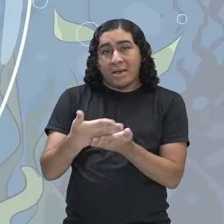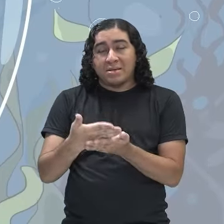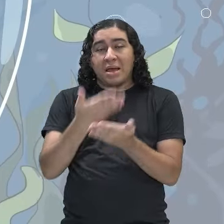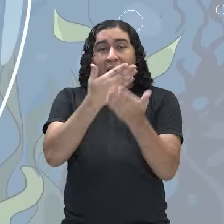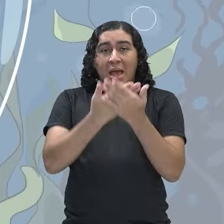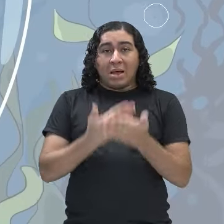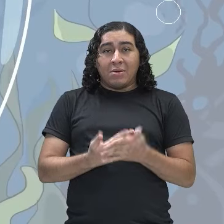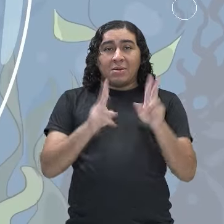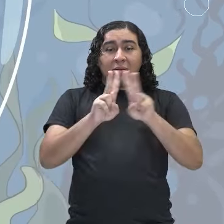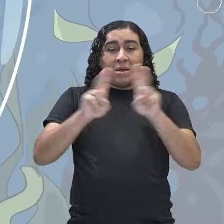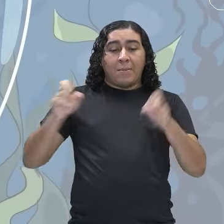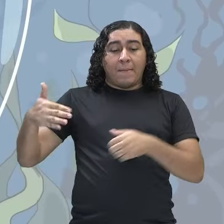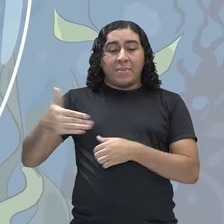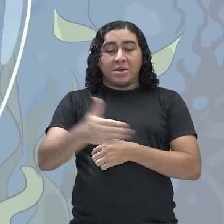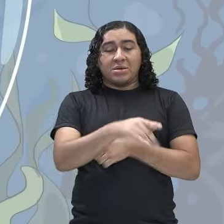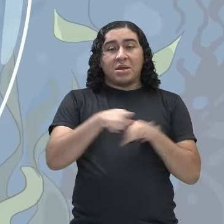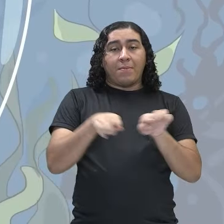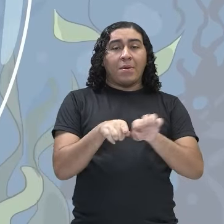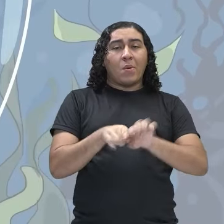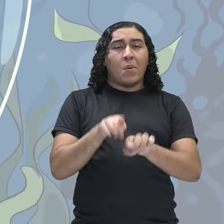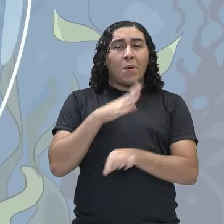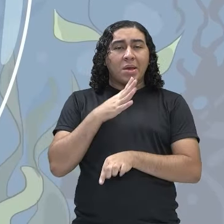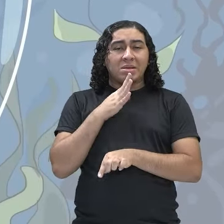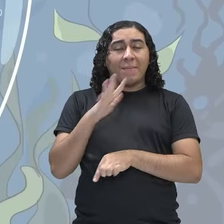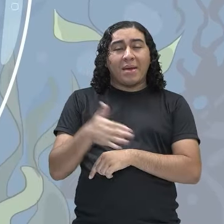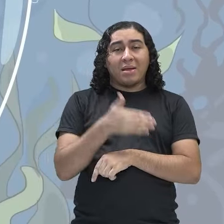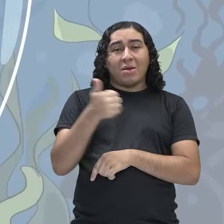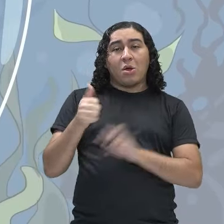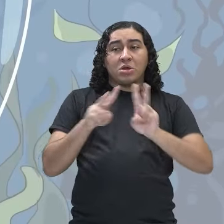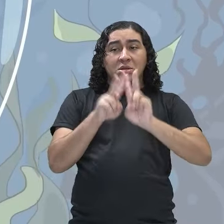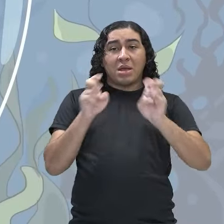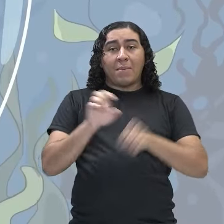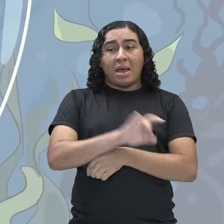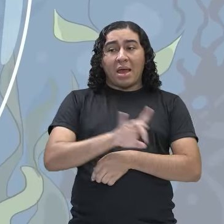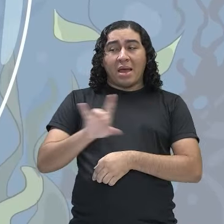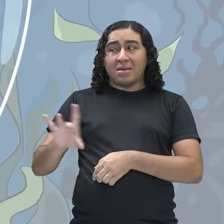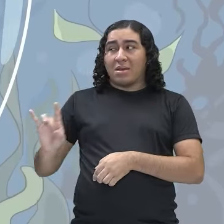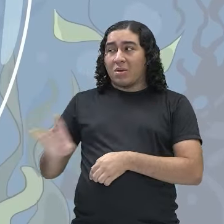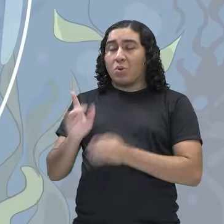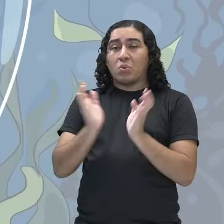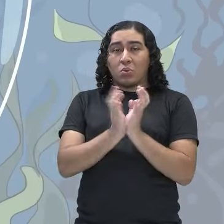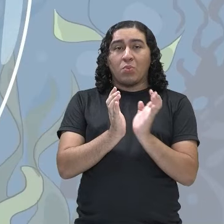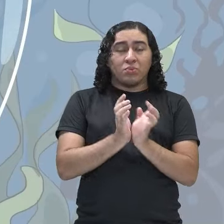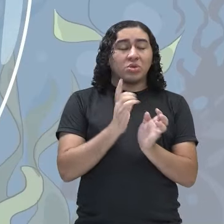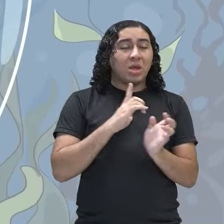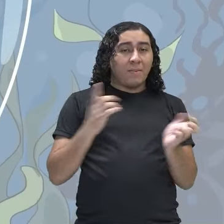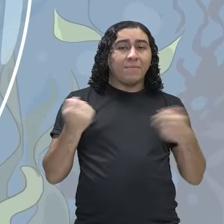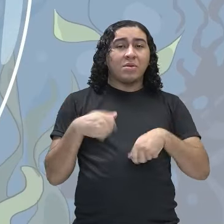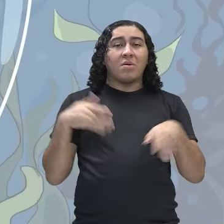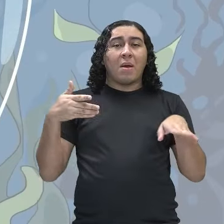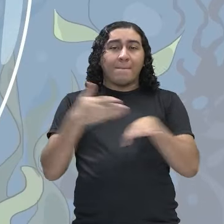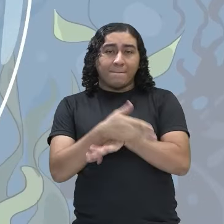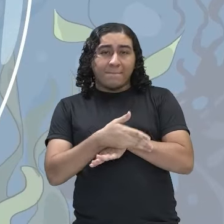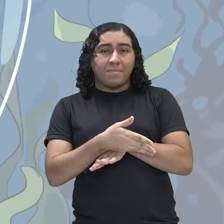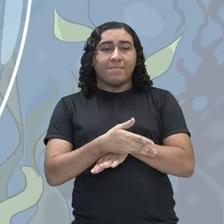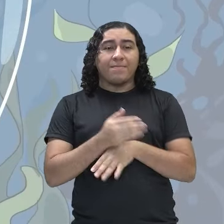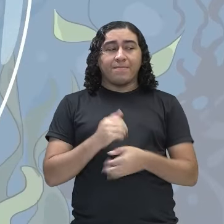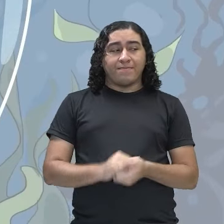sobre peixes e conhecer mais sobre cada grupo desse, né, que faz parte aí dos